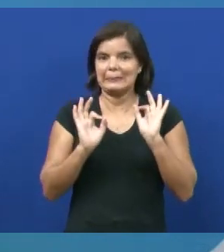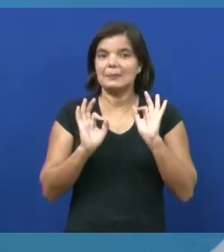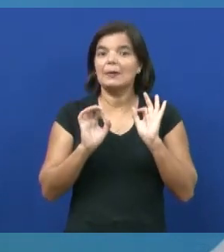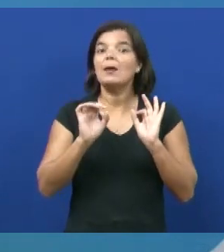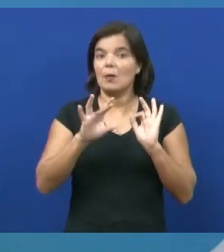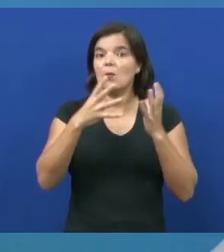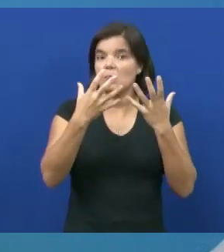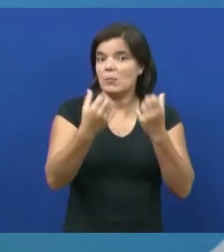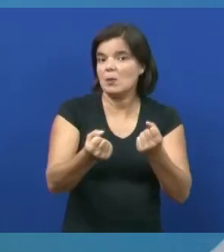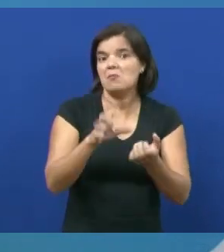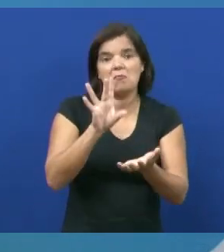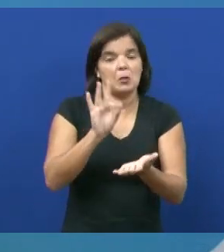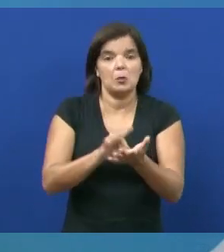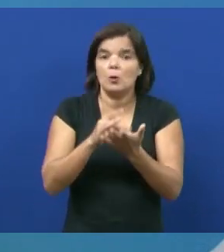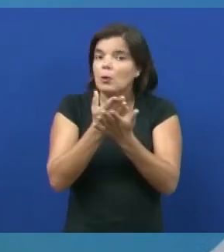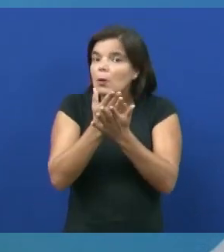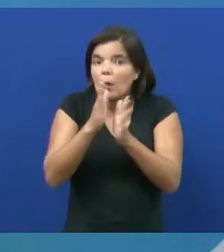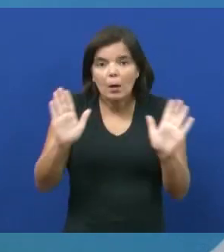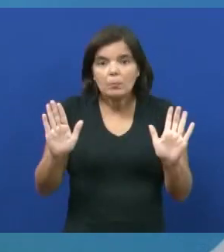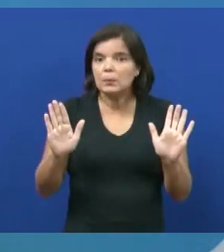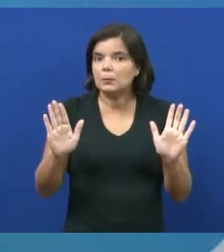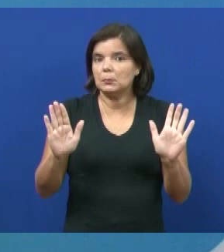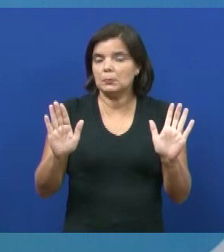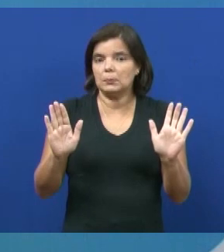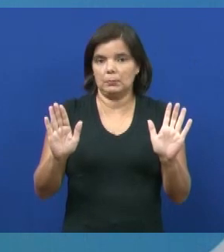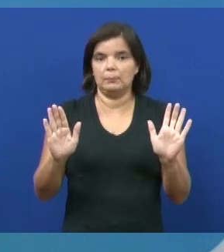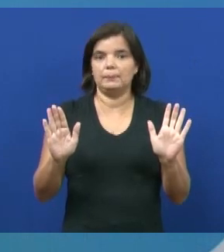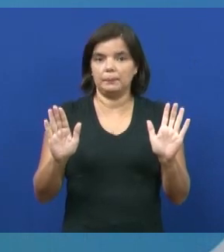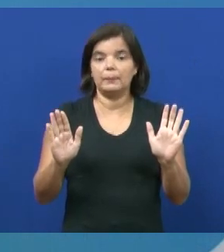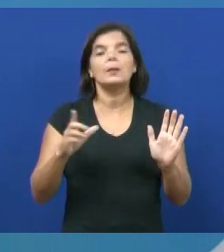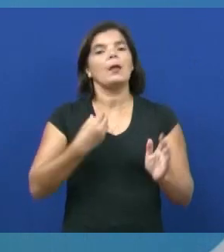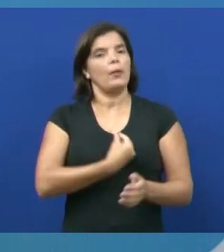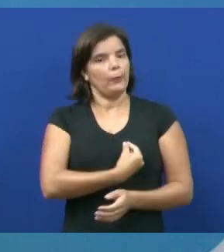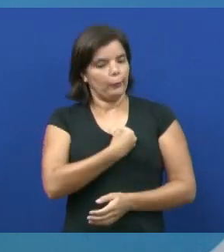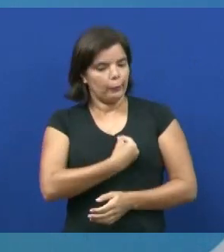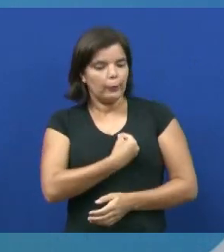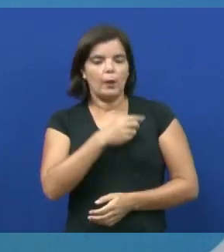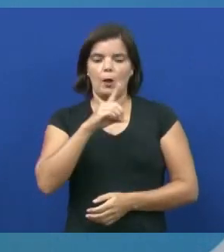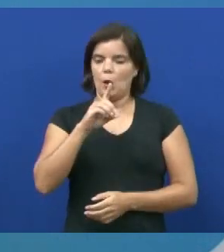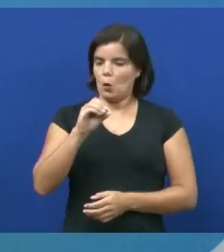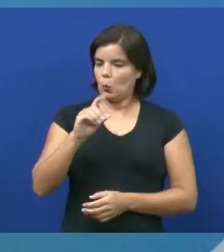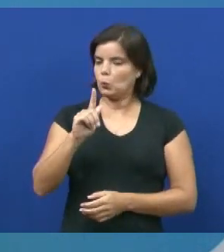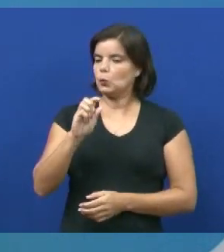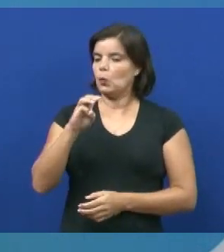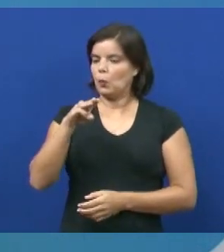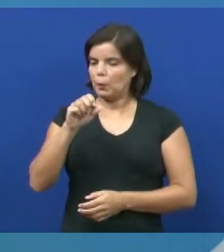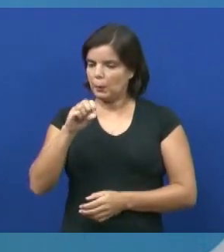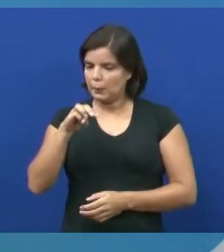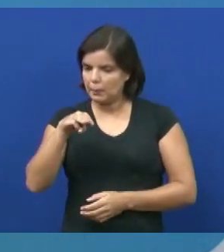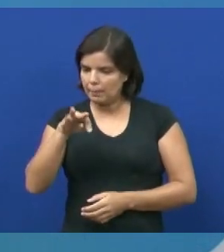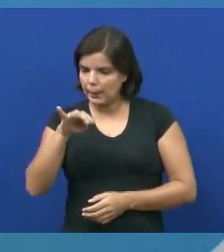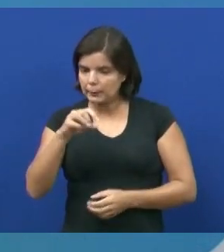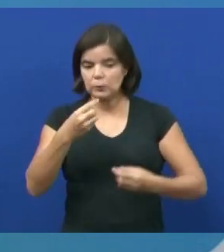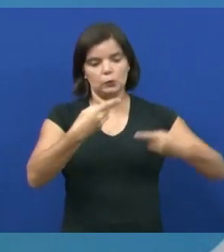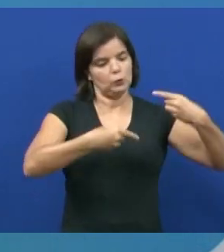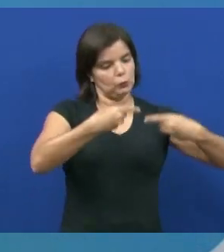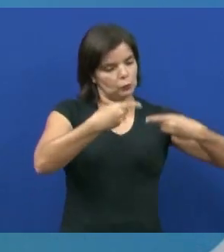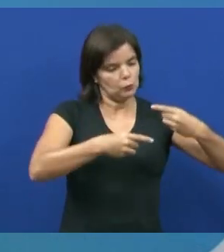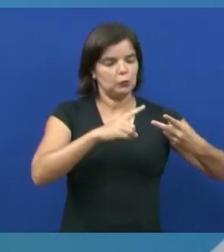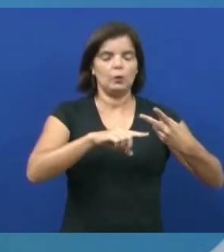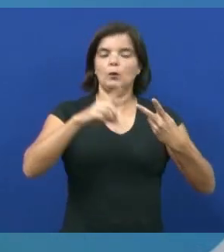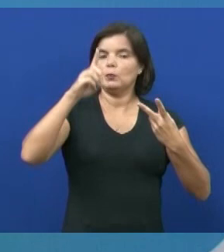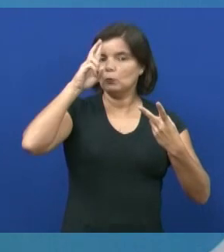Aquilo é tido como verdadeiro e não se questiona. Existe dogmatismo político no dia a